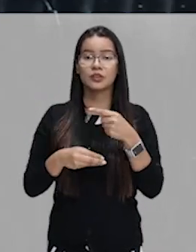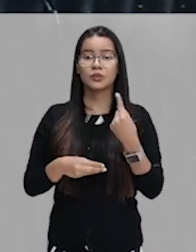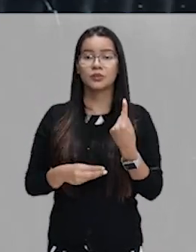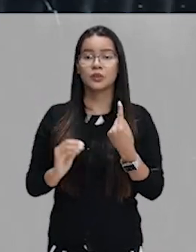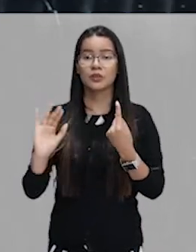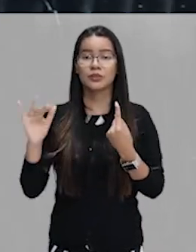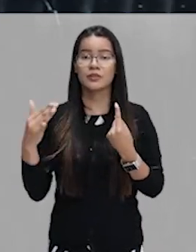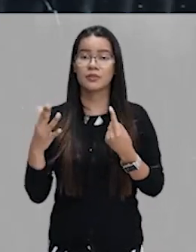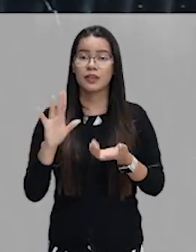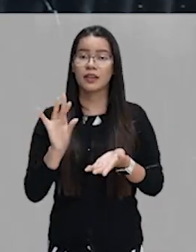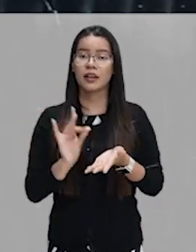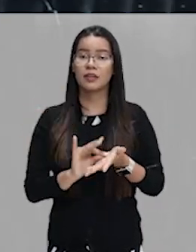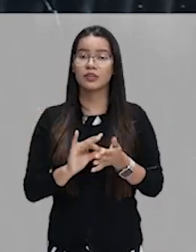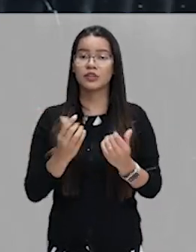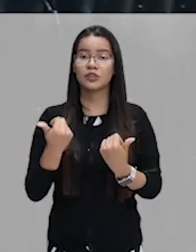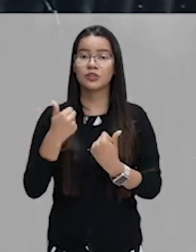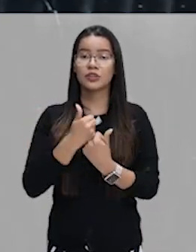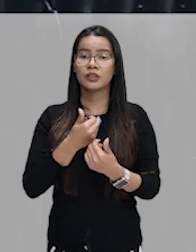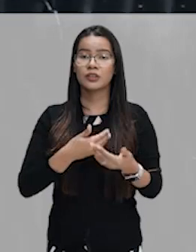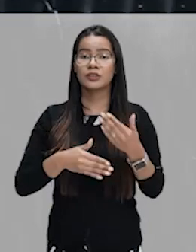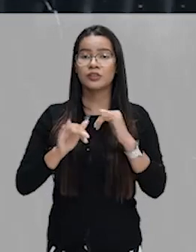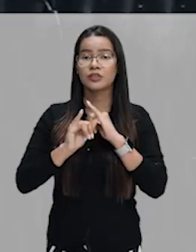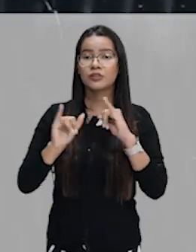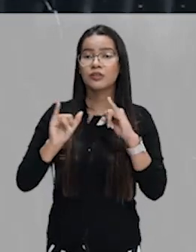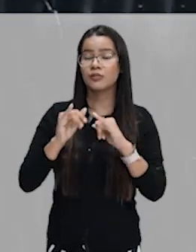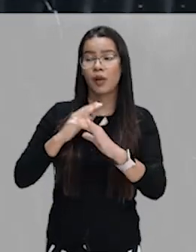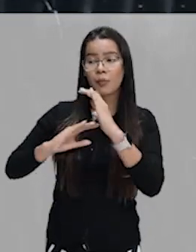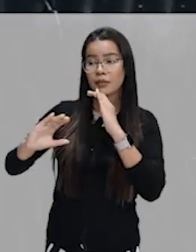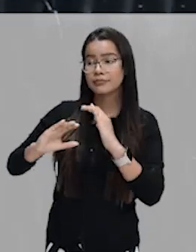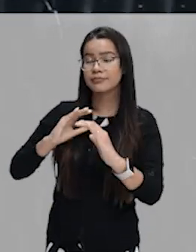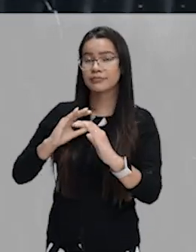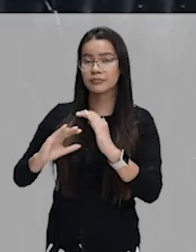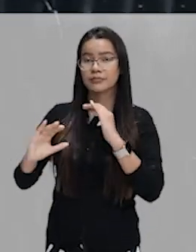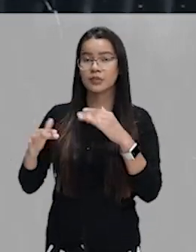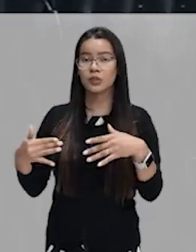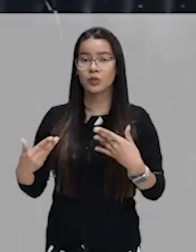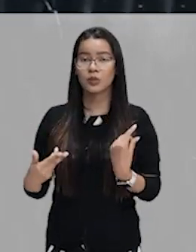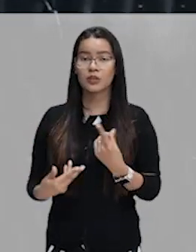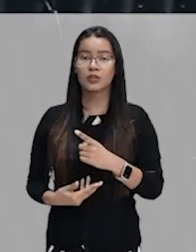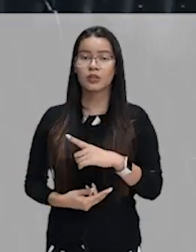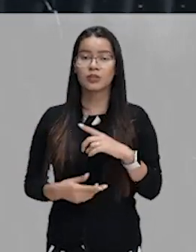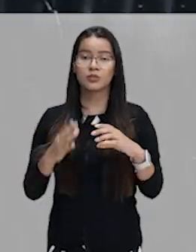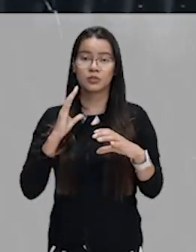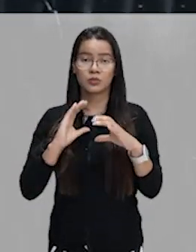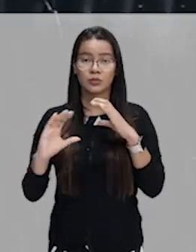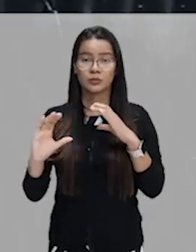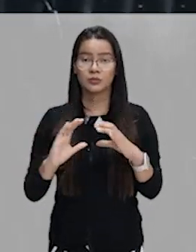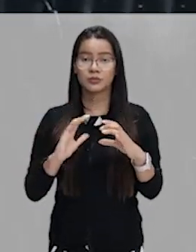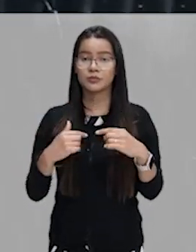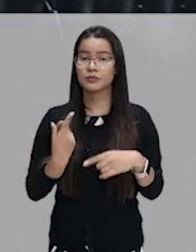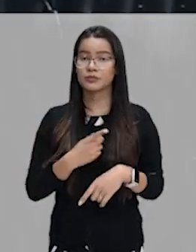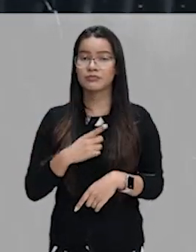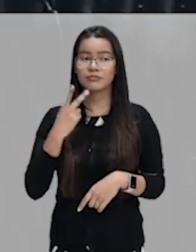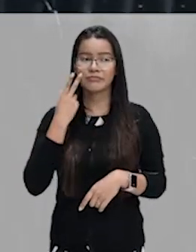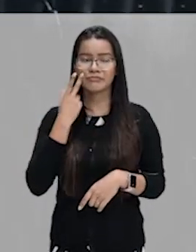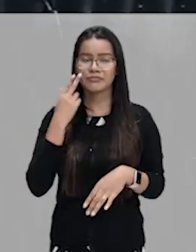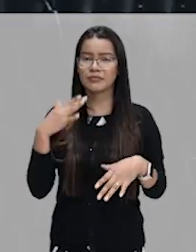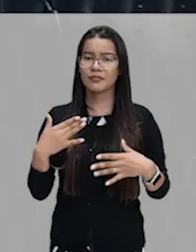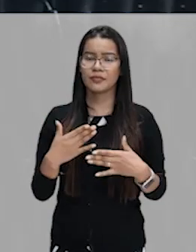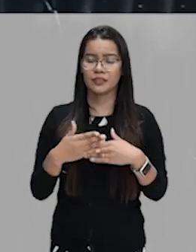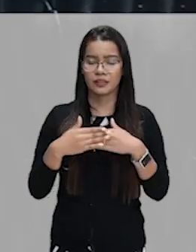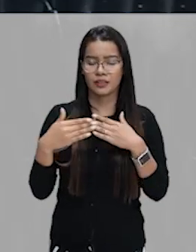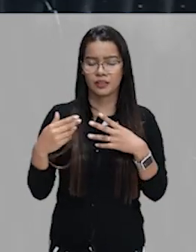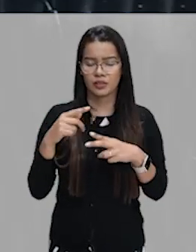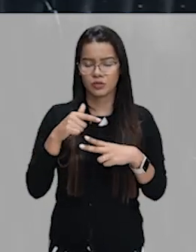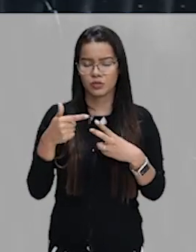situação real de troca de informação ou de comunicação. Quando nós nos comunicamos, nós normalmente partimos desses